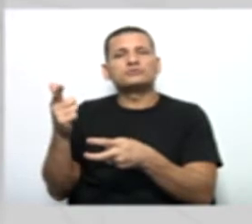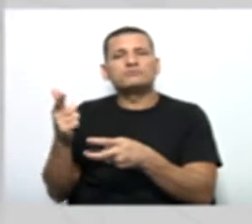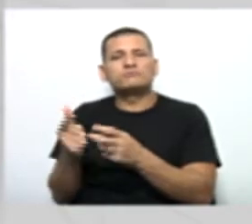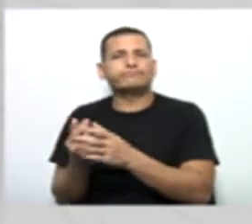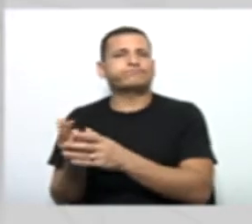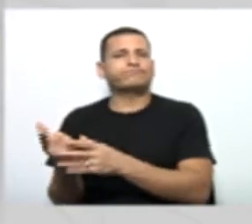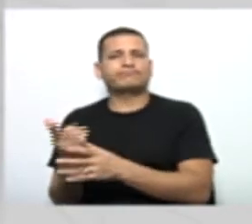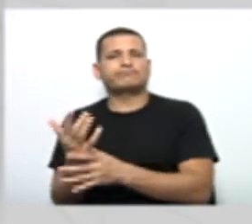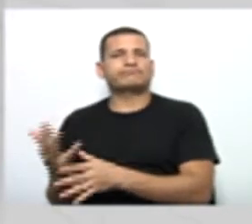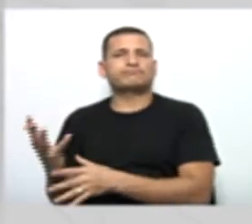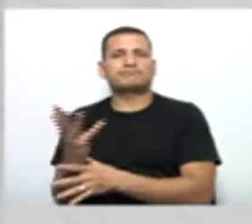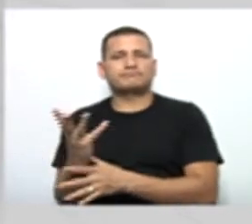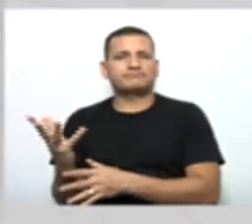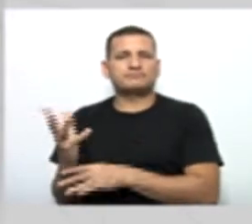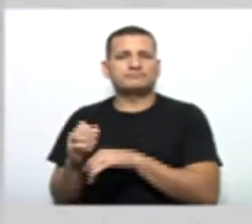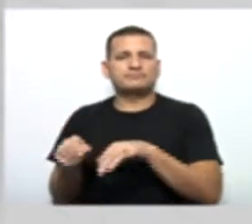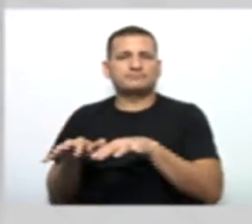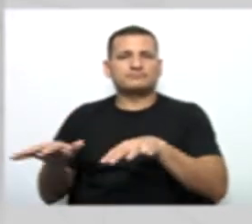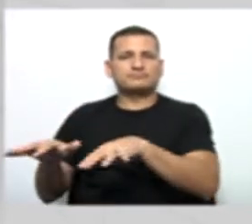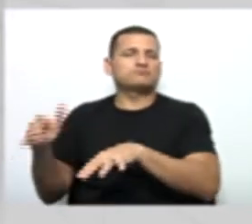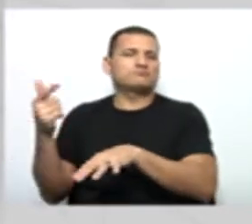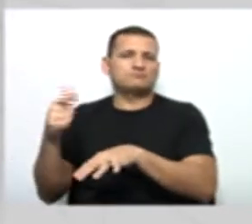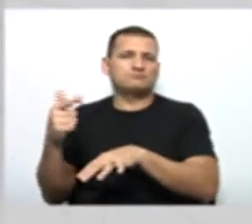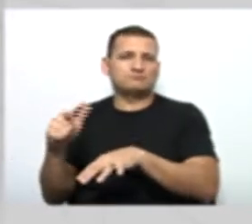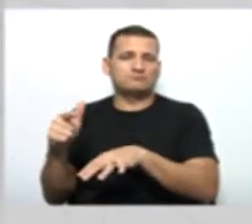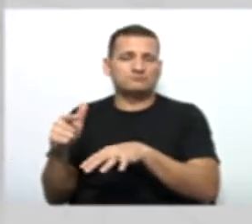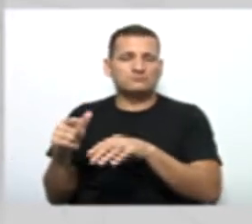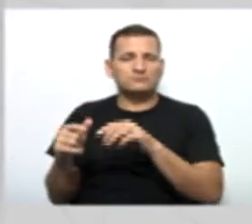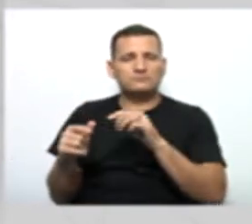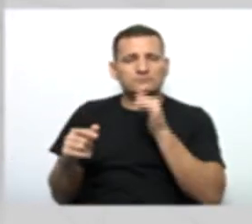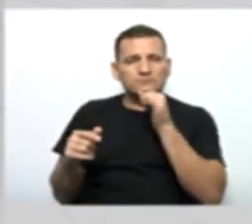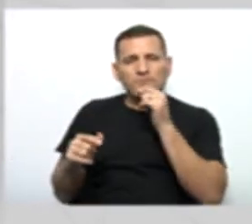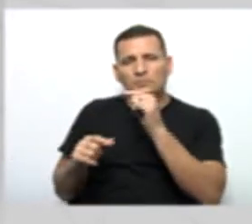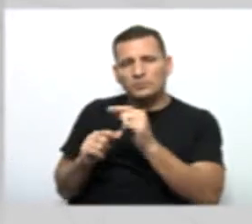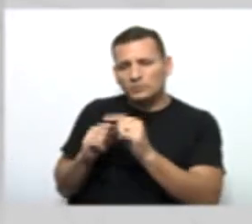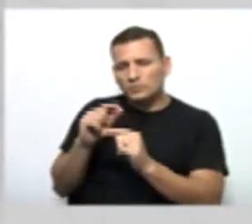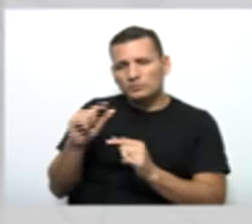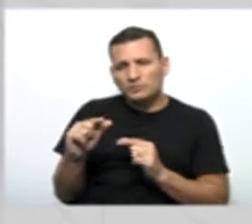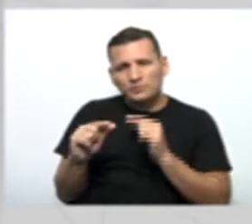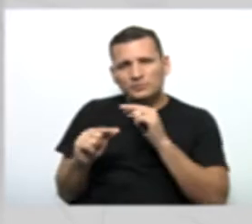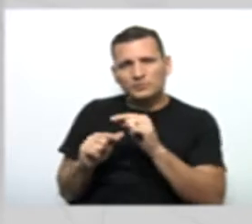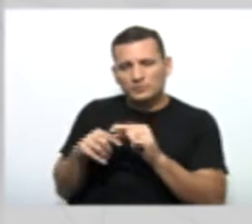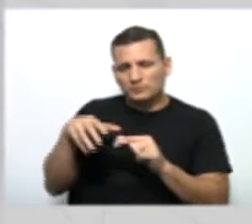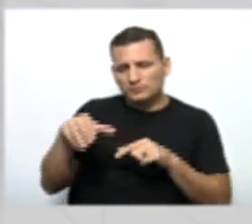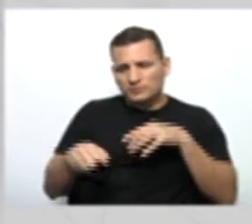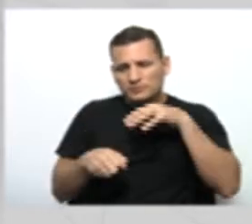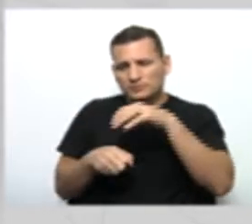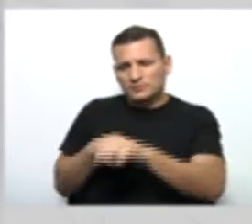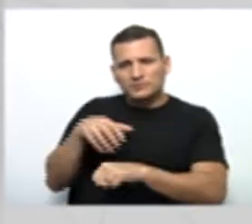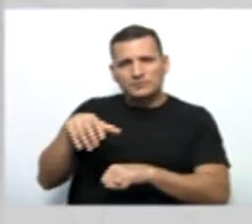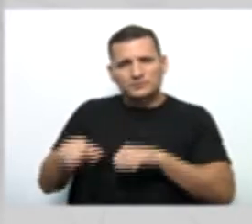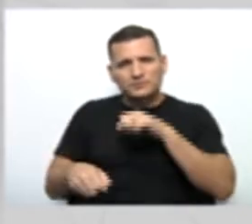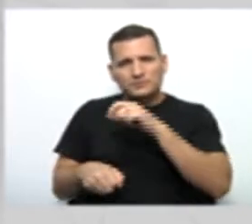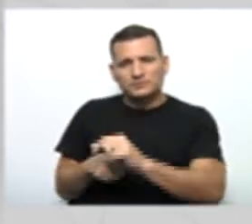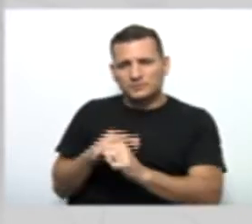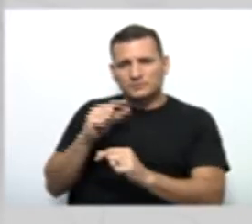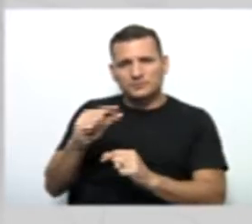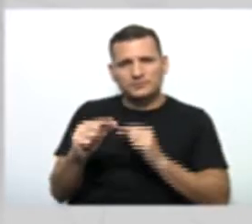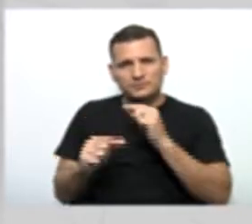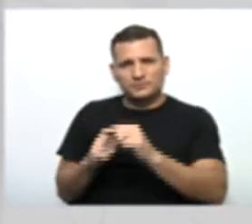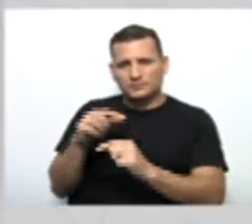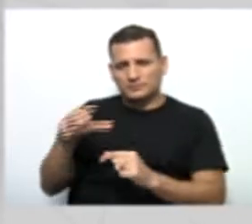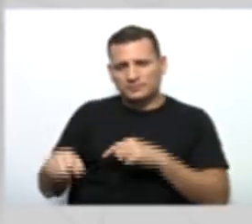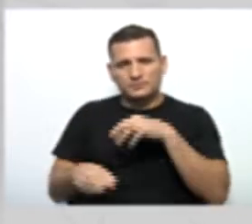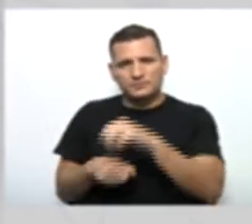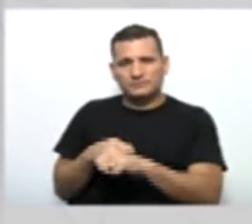um pouquinho, mesmo que isso demore décadas para se retirar todo aquele minério, como ele não vai ser reposto, vai haver